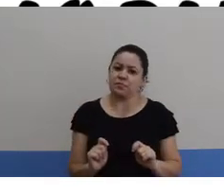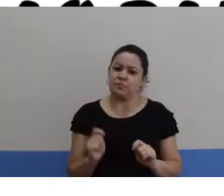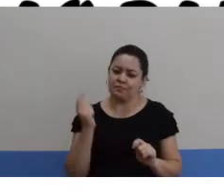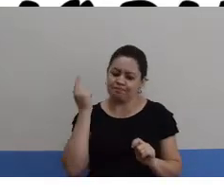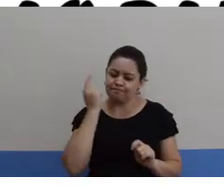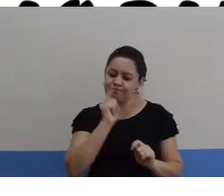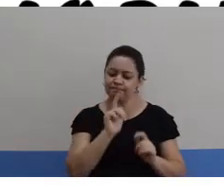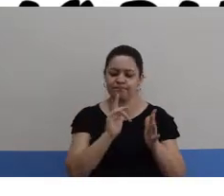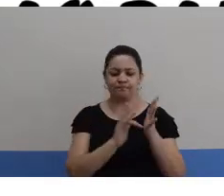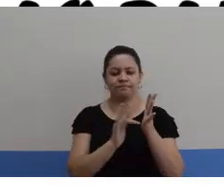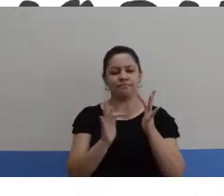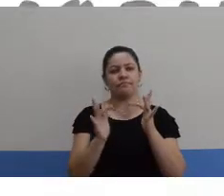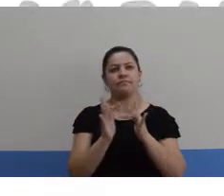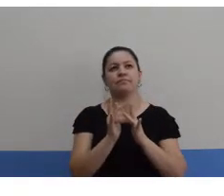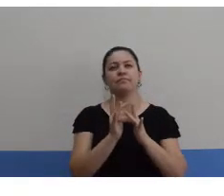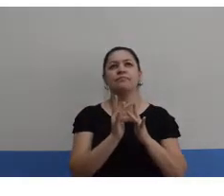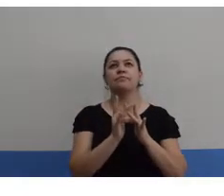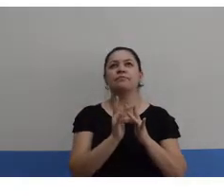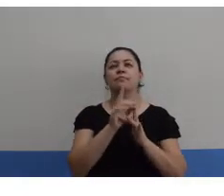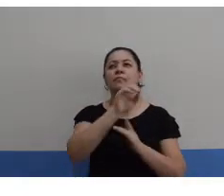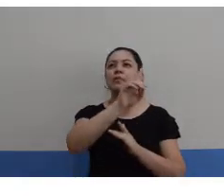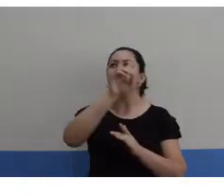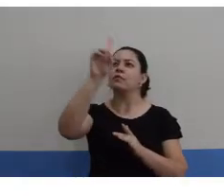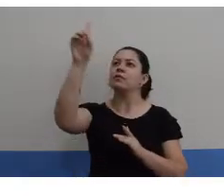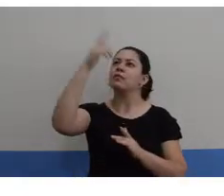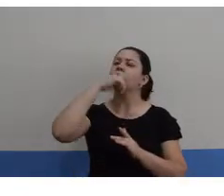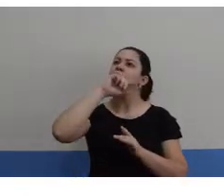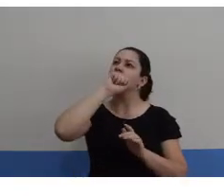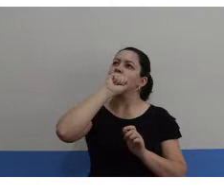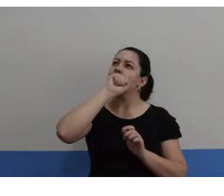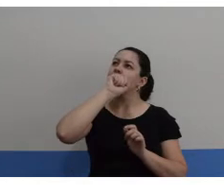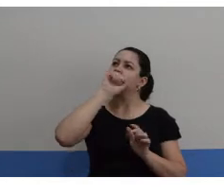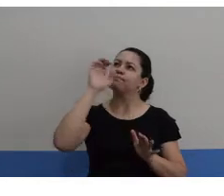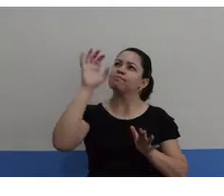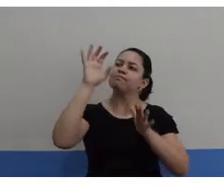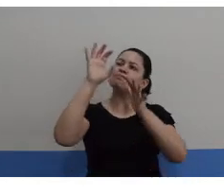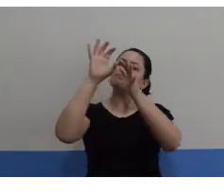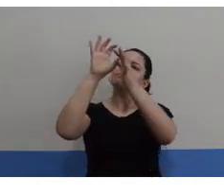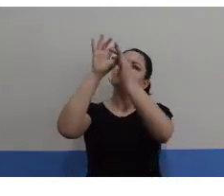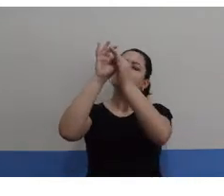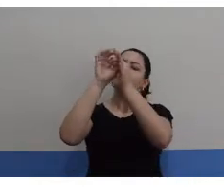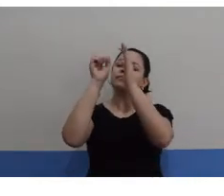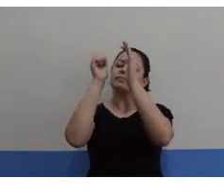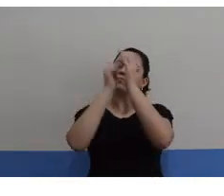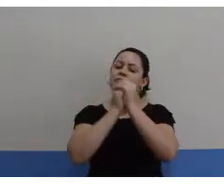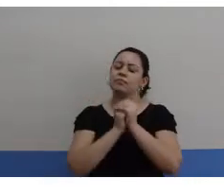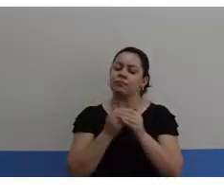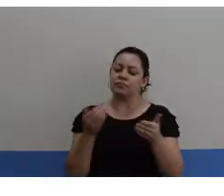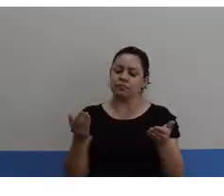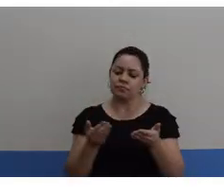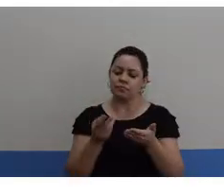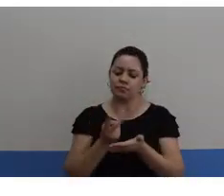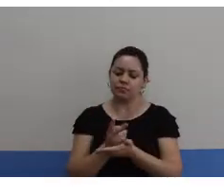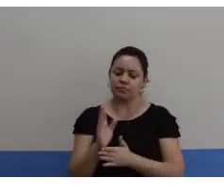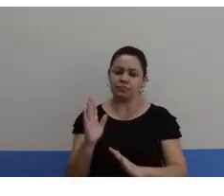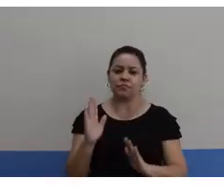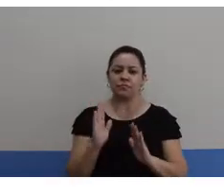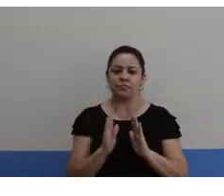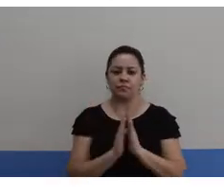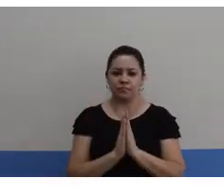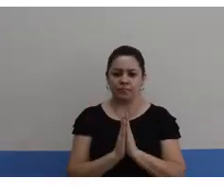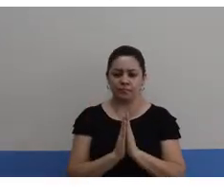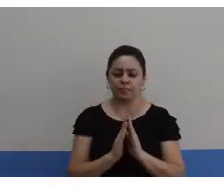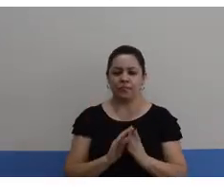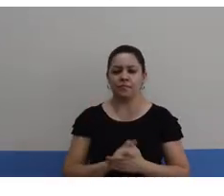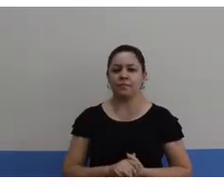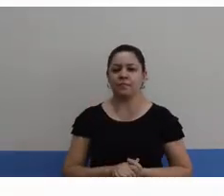com Jesus ao Pai. Nós vos adoramos, agora e sempre. Amém.